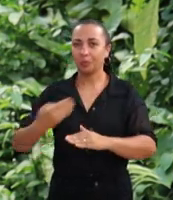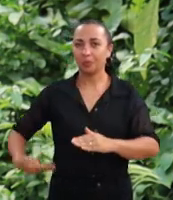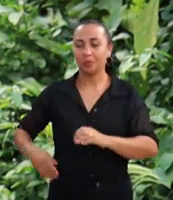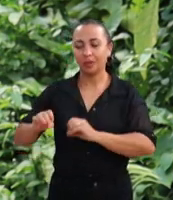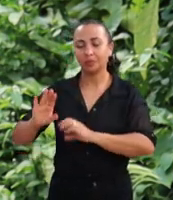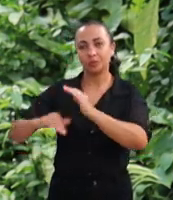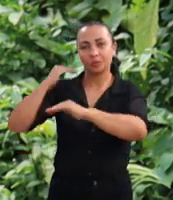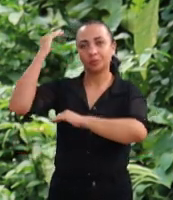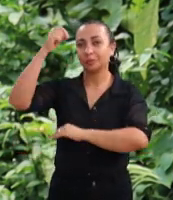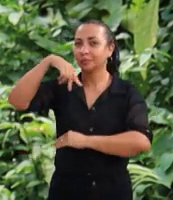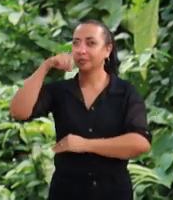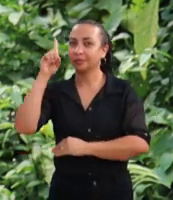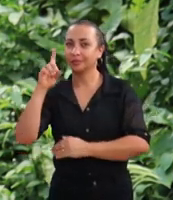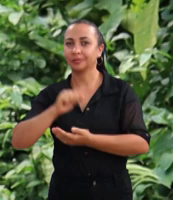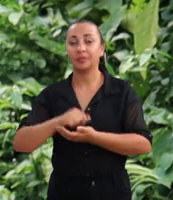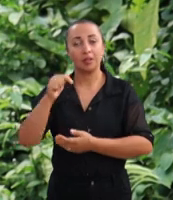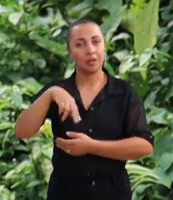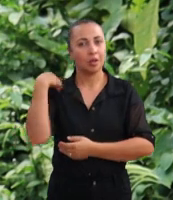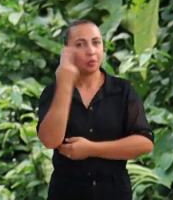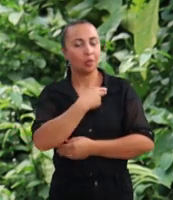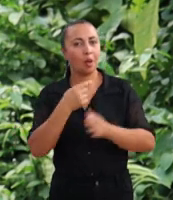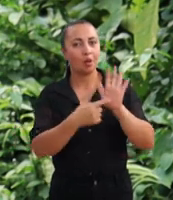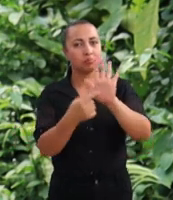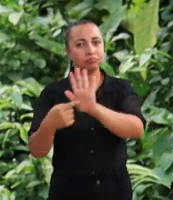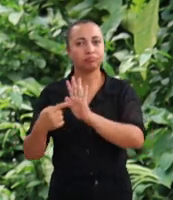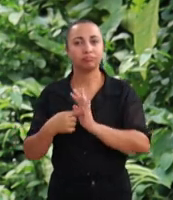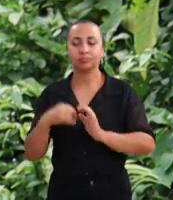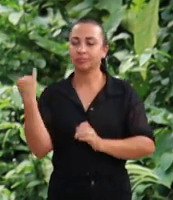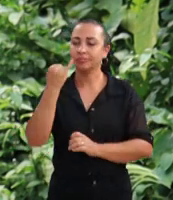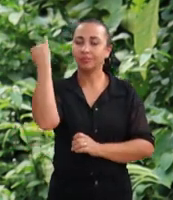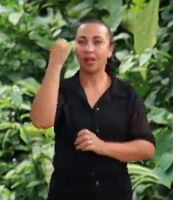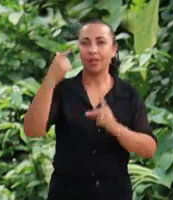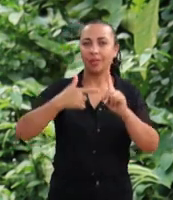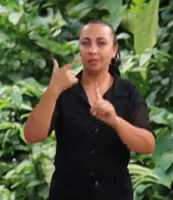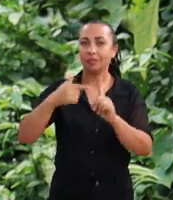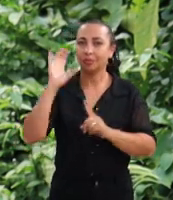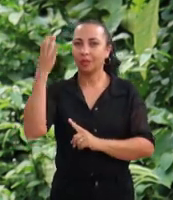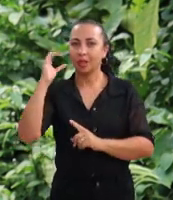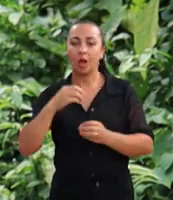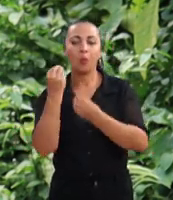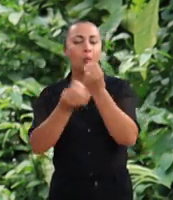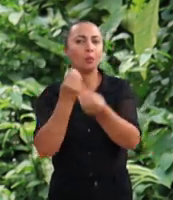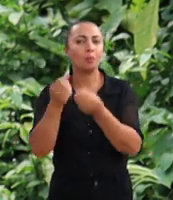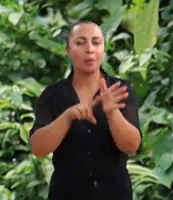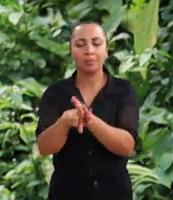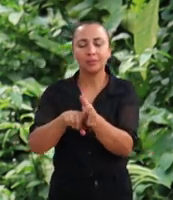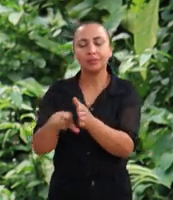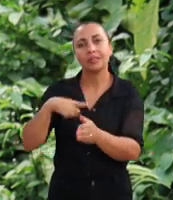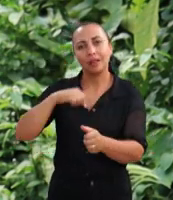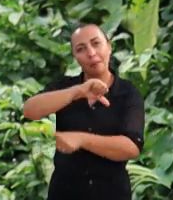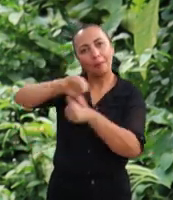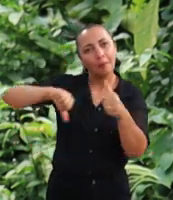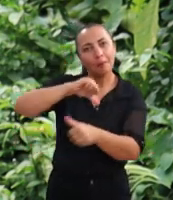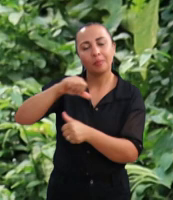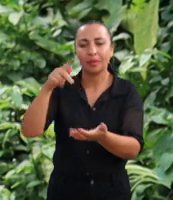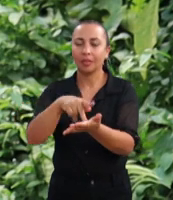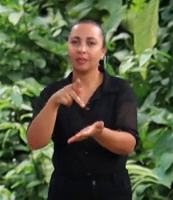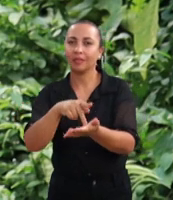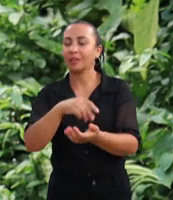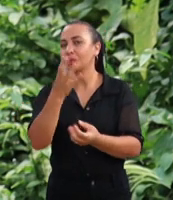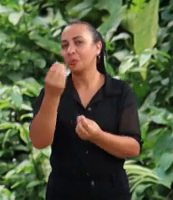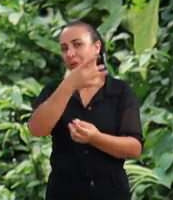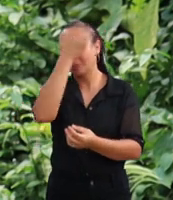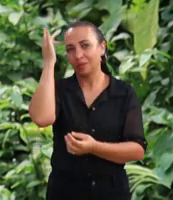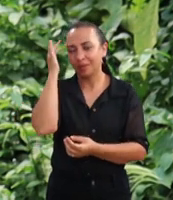públicas de ensino superior Nordestinas aqui a gente mostra a importância das Produções científicas e como as pesquisas têm transformado a realidade